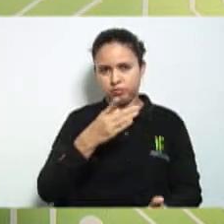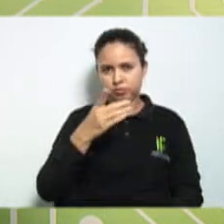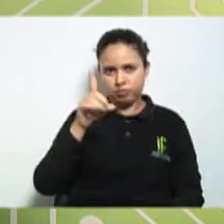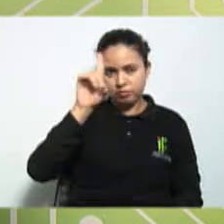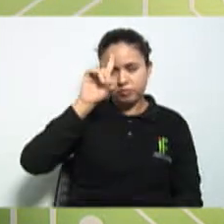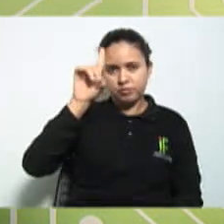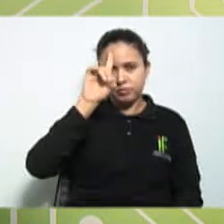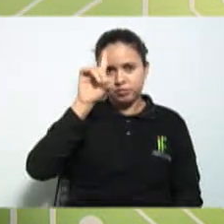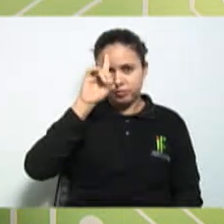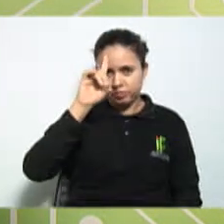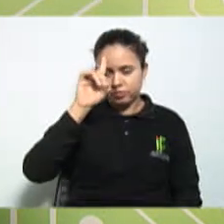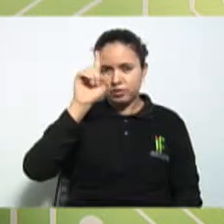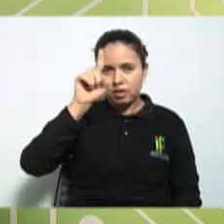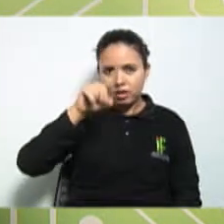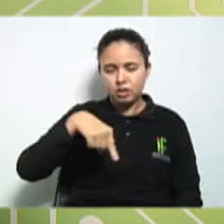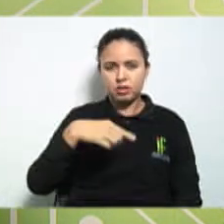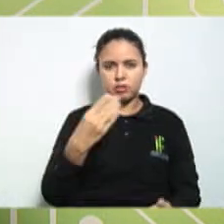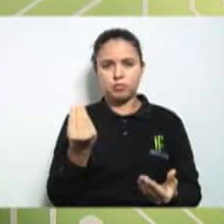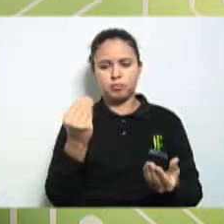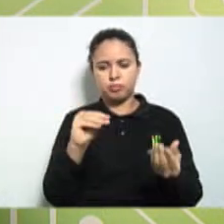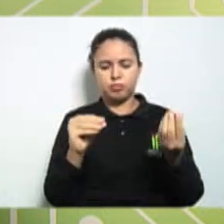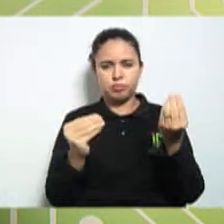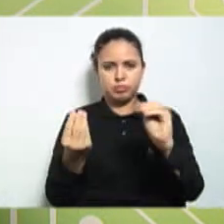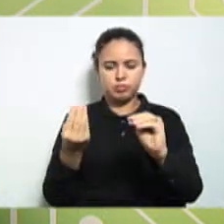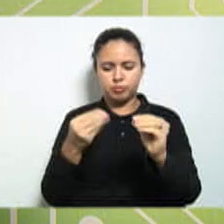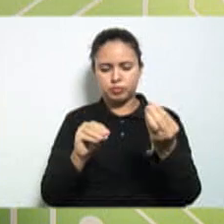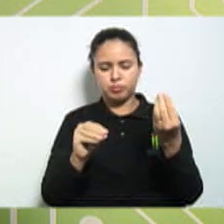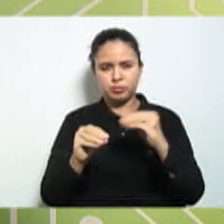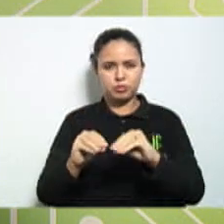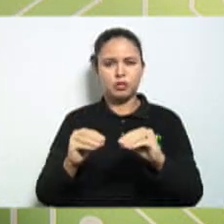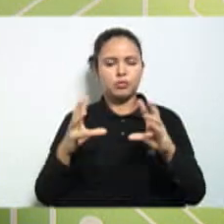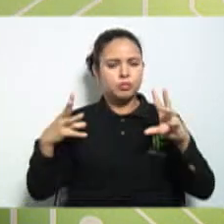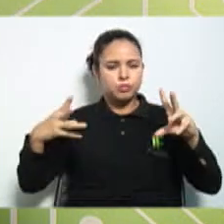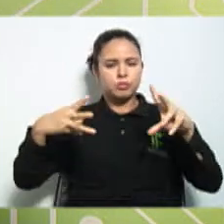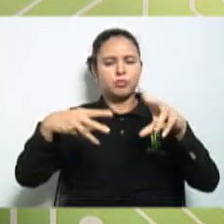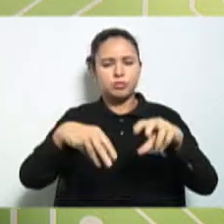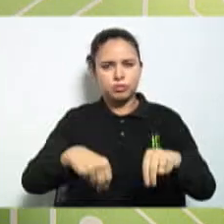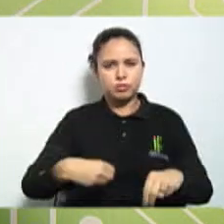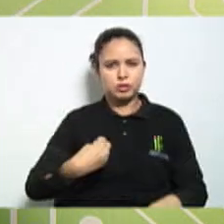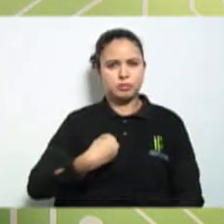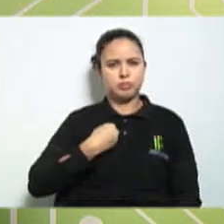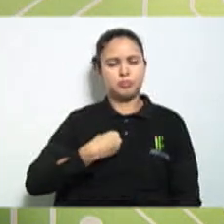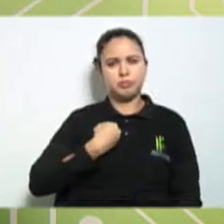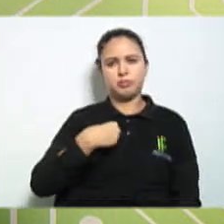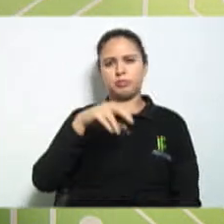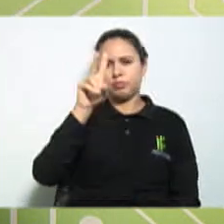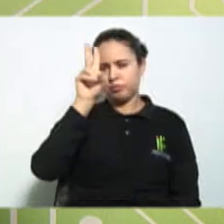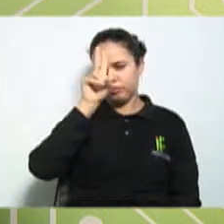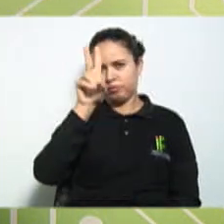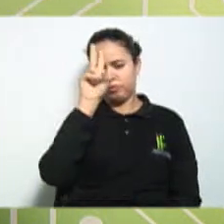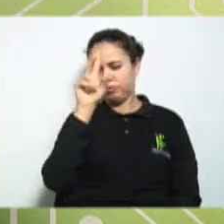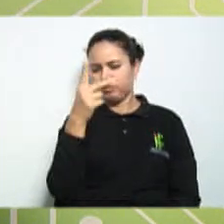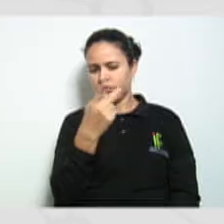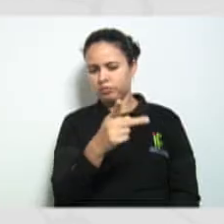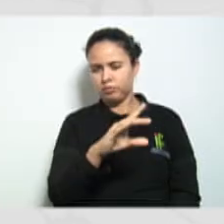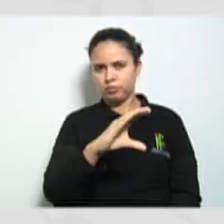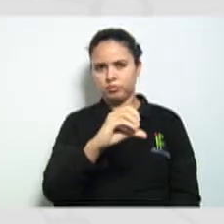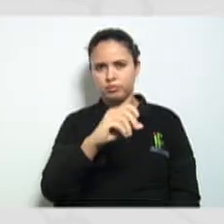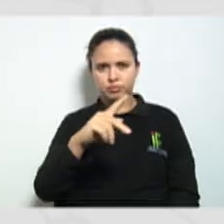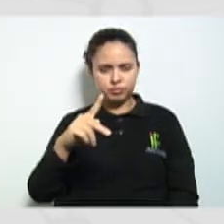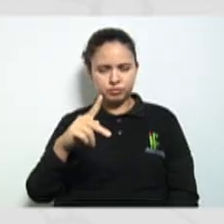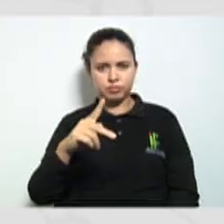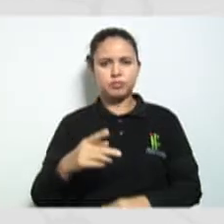Compreenderam? É onde se vai lançar toda a vida, toda a história daquela cooperativa. Continuando lá